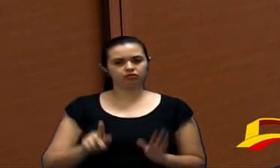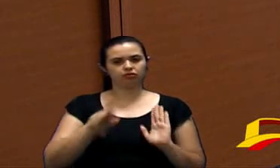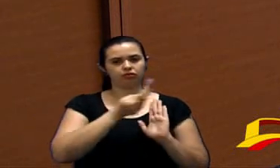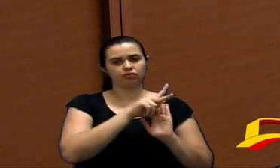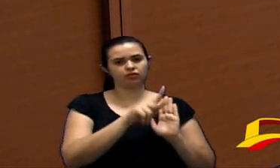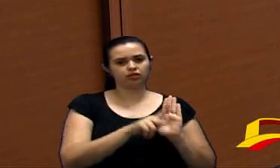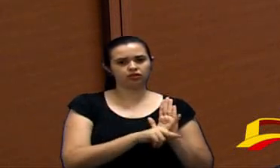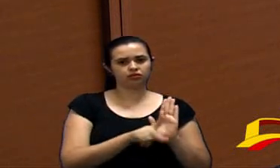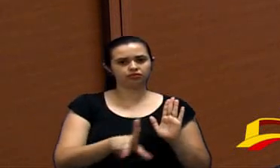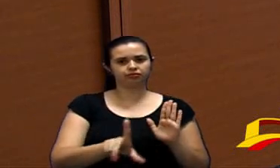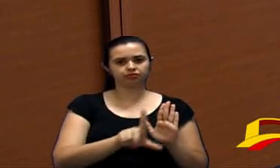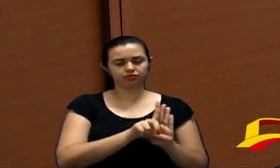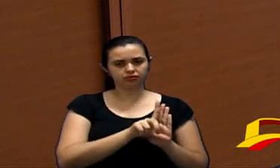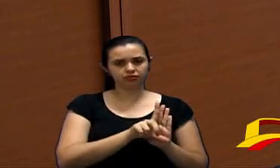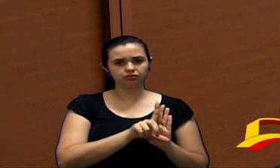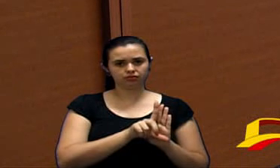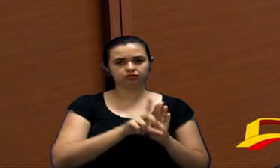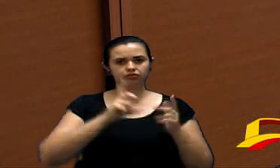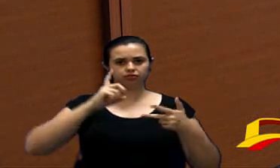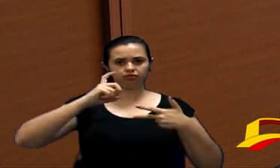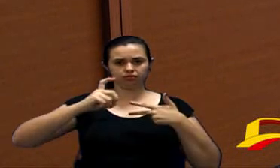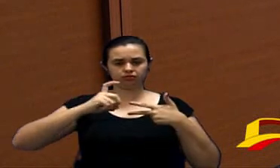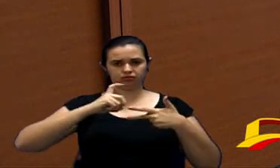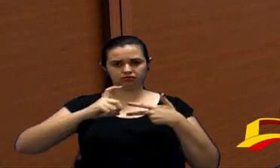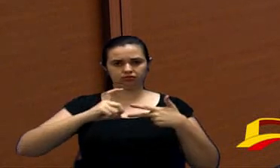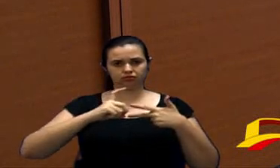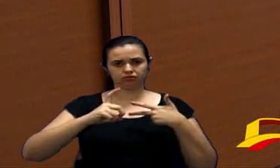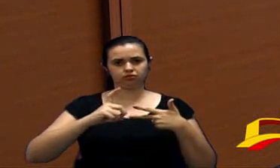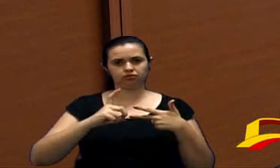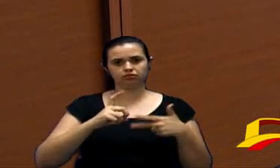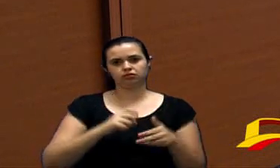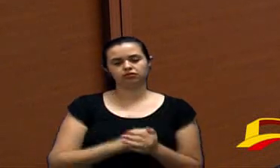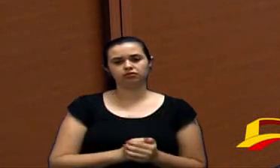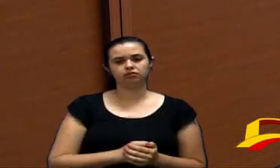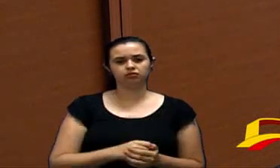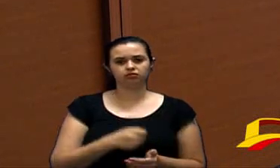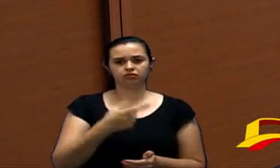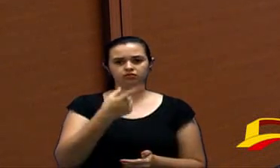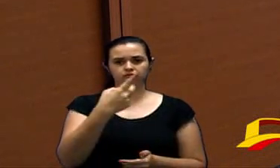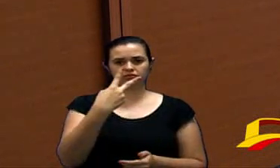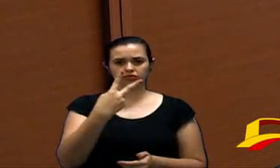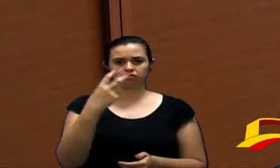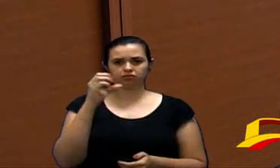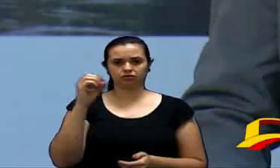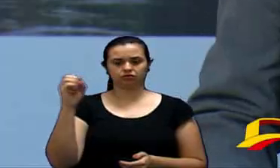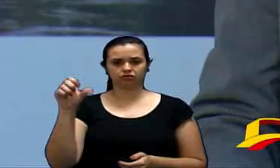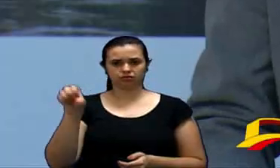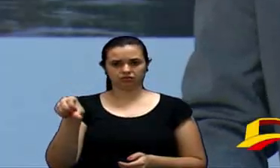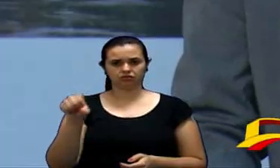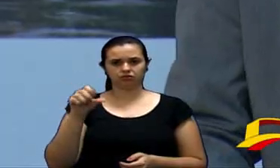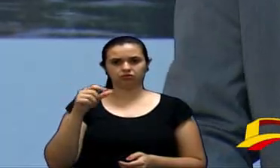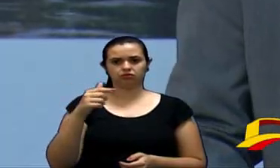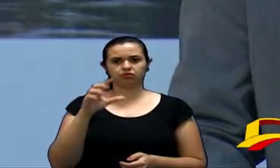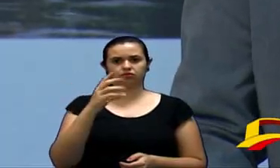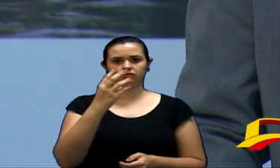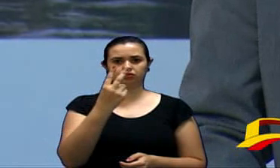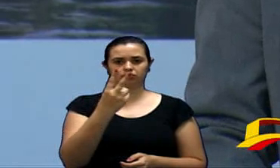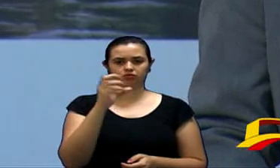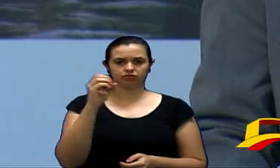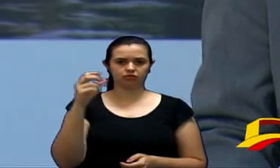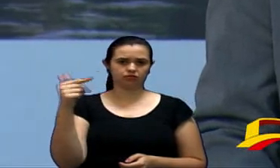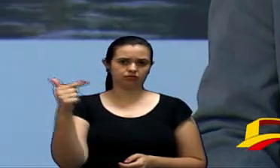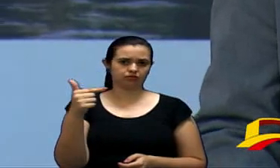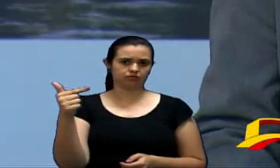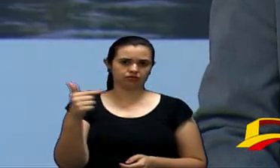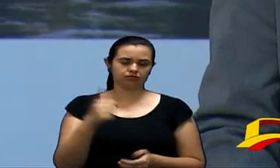lei de autoria do Executivo 129/2022 faz uma alteração na lei anterior, que é a lei delegada,